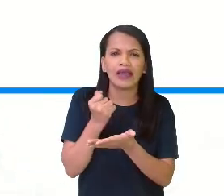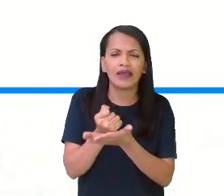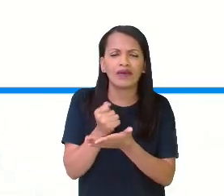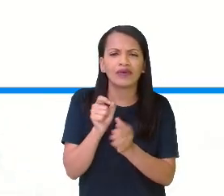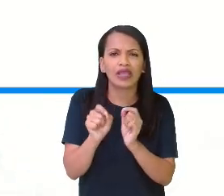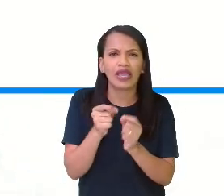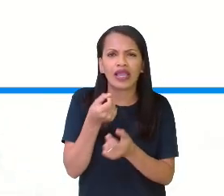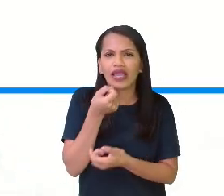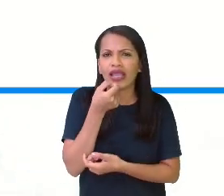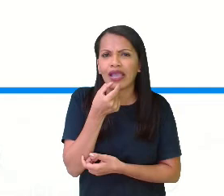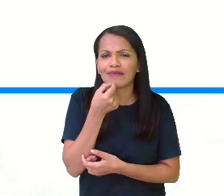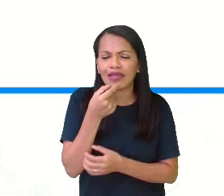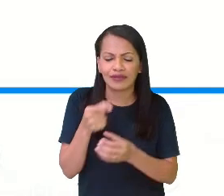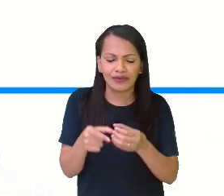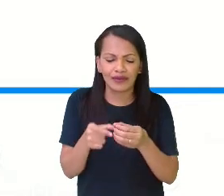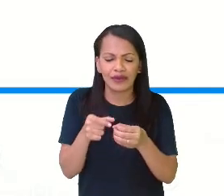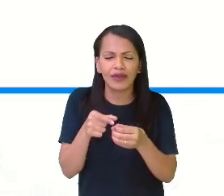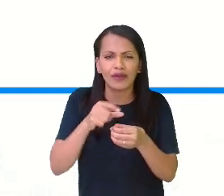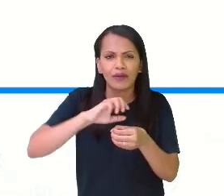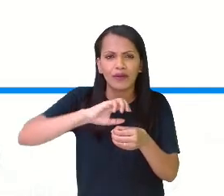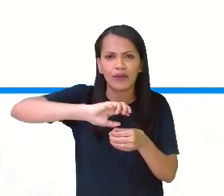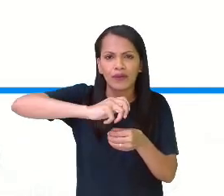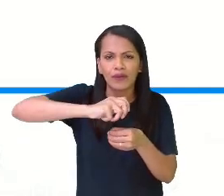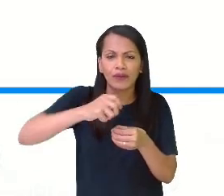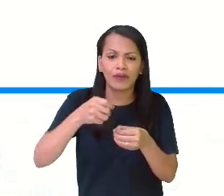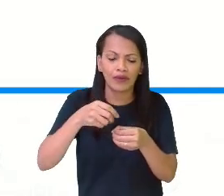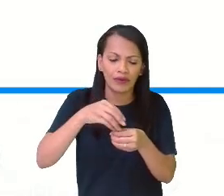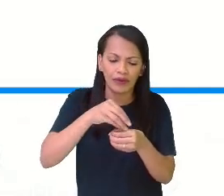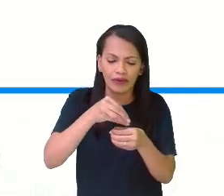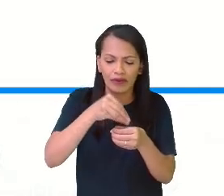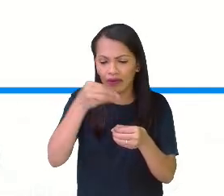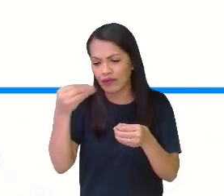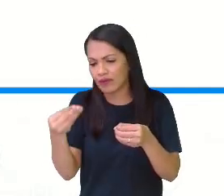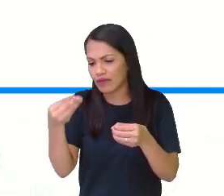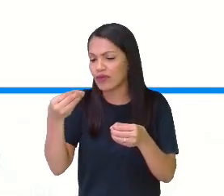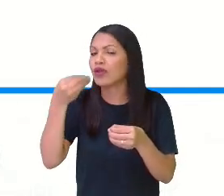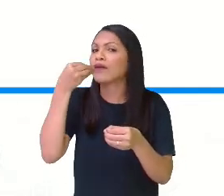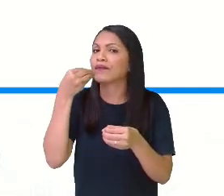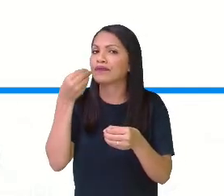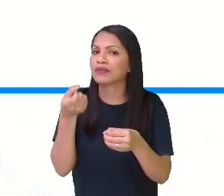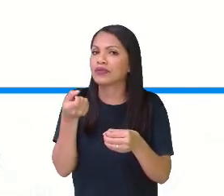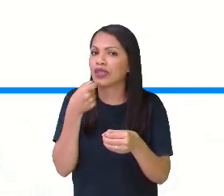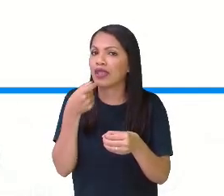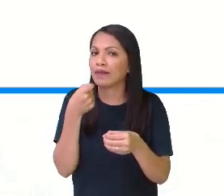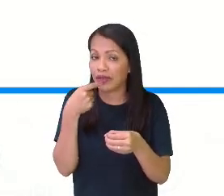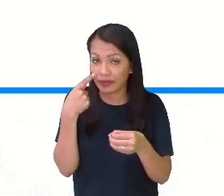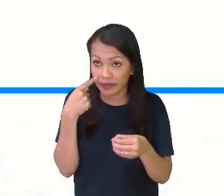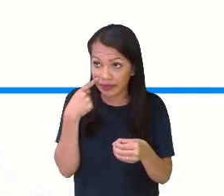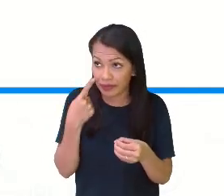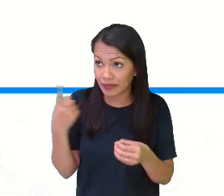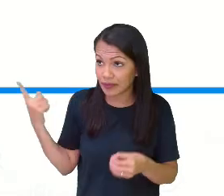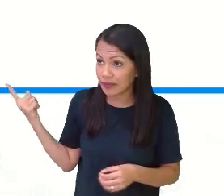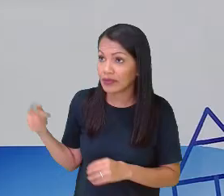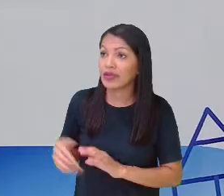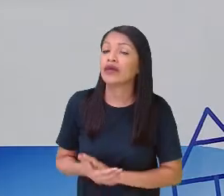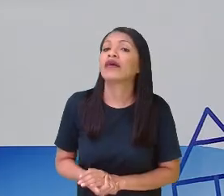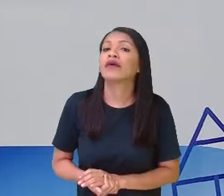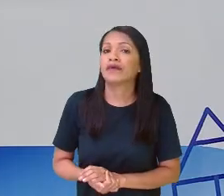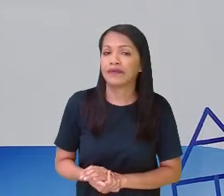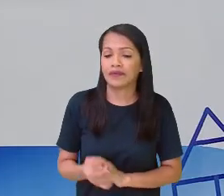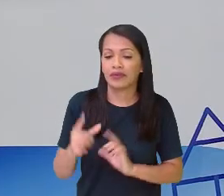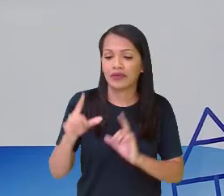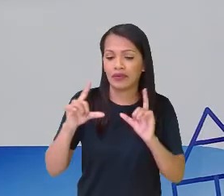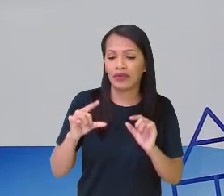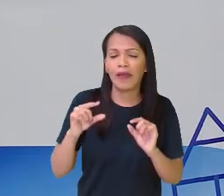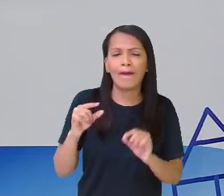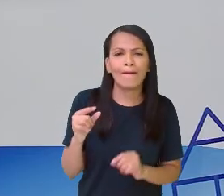menor. Pensa comigo, foi menor do que 1 litro ml, sem discussão. Foi menor